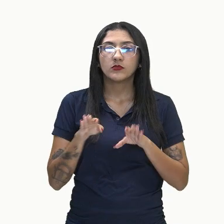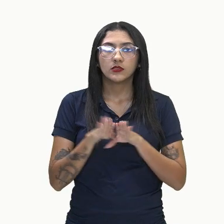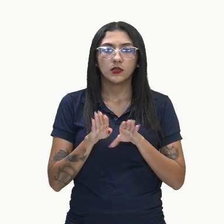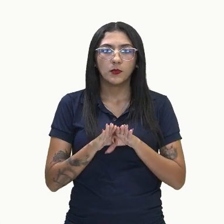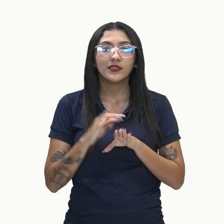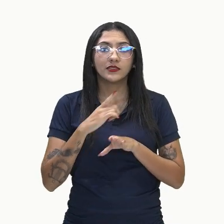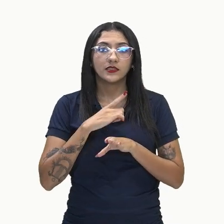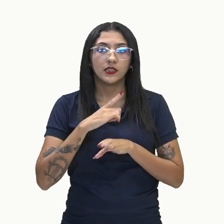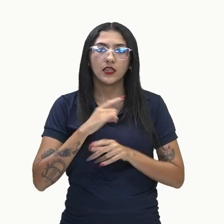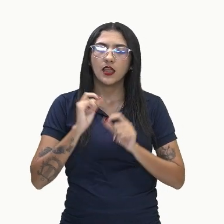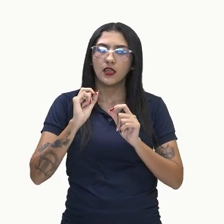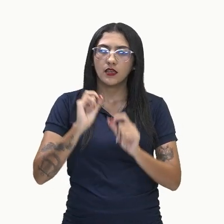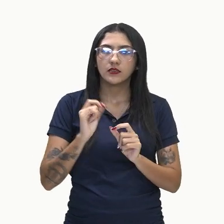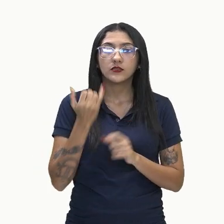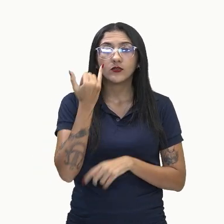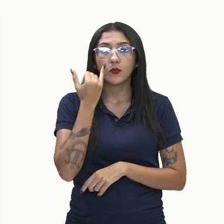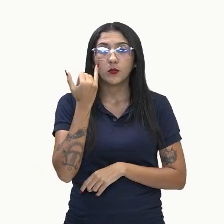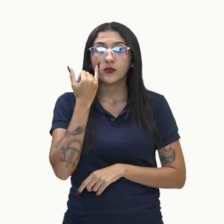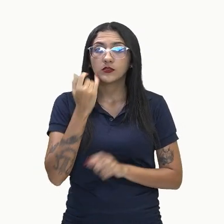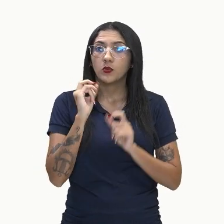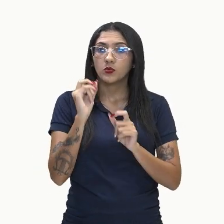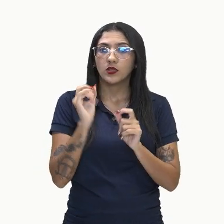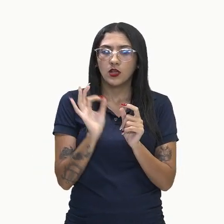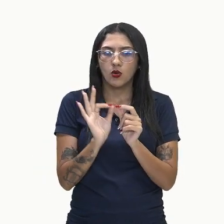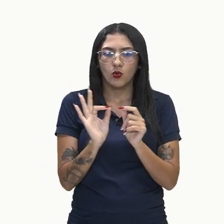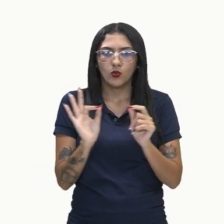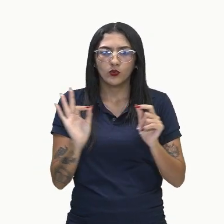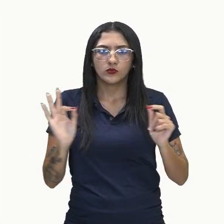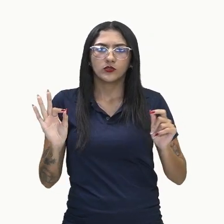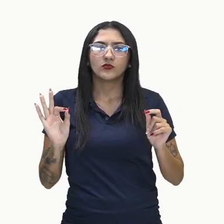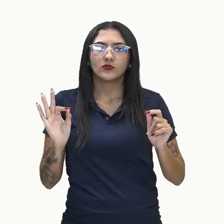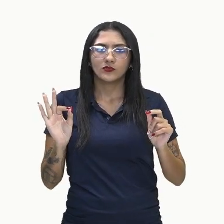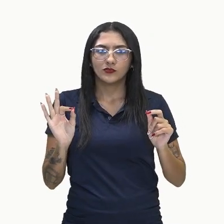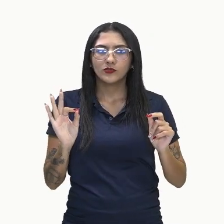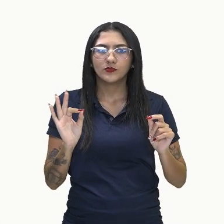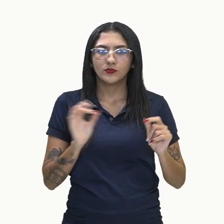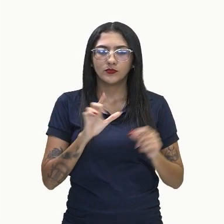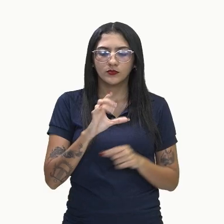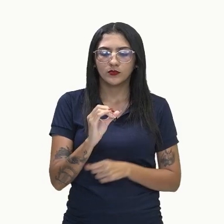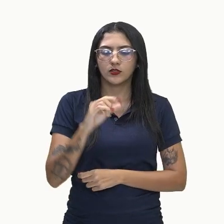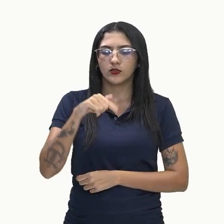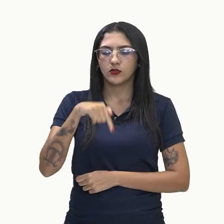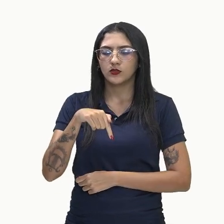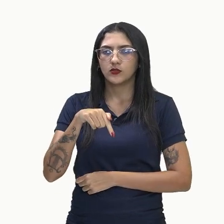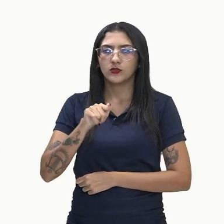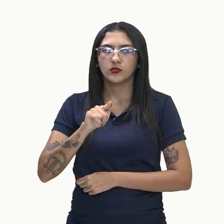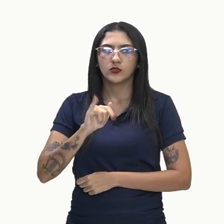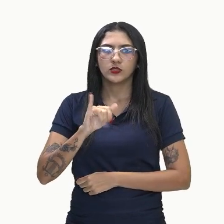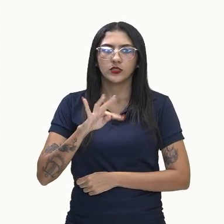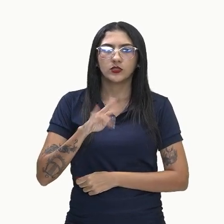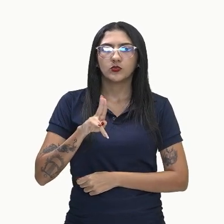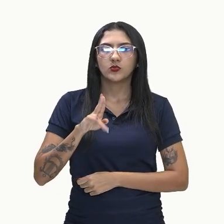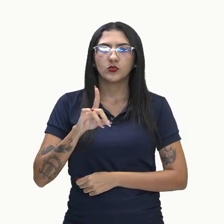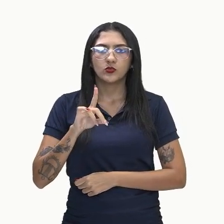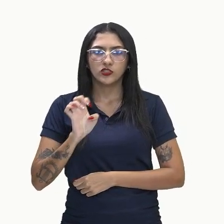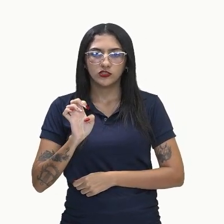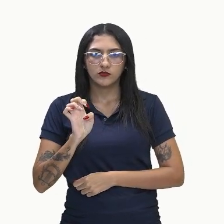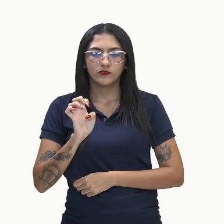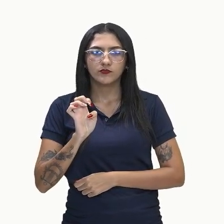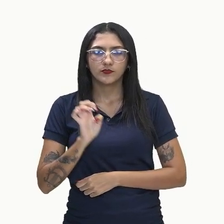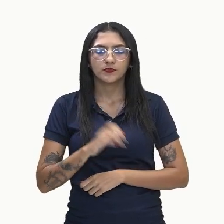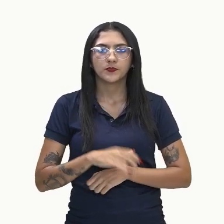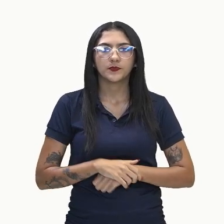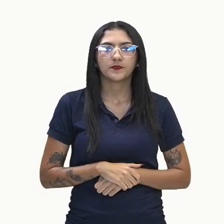eu vou ter o quê? Longitudes. Lá nos paralelos eu tenho o quê? Latitudes, tá bom?